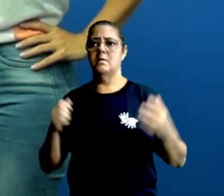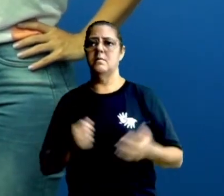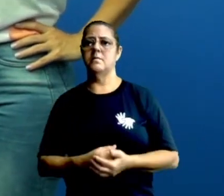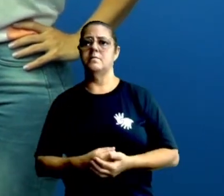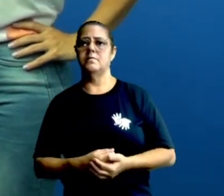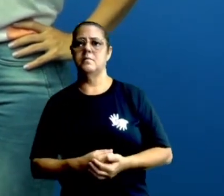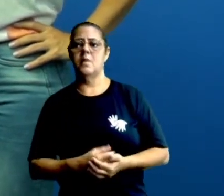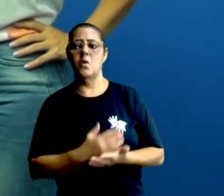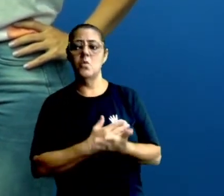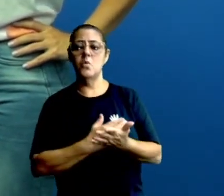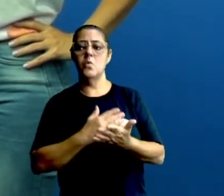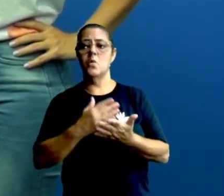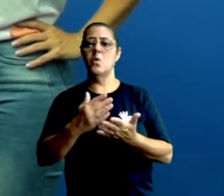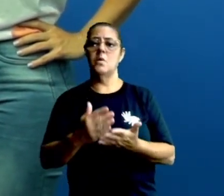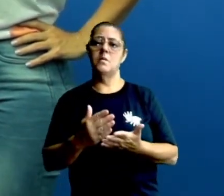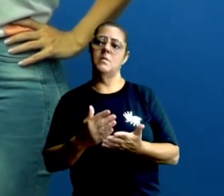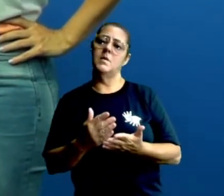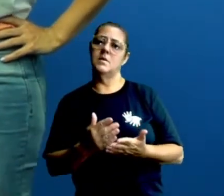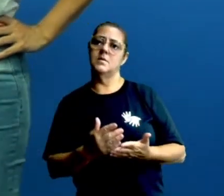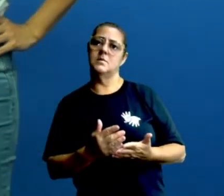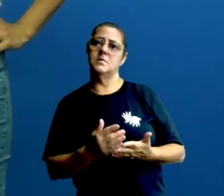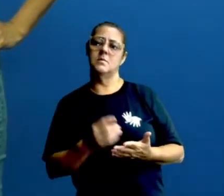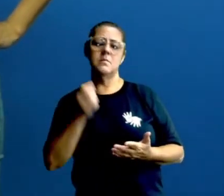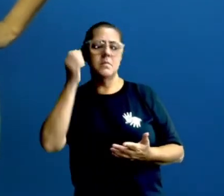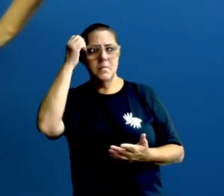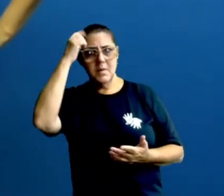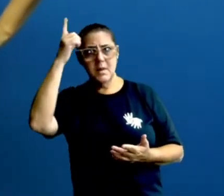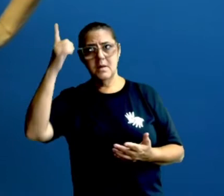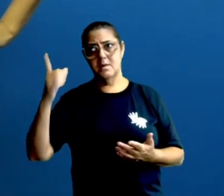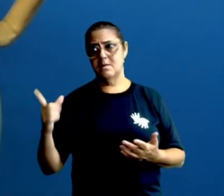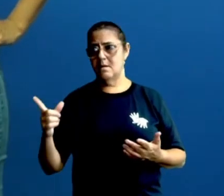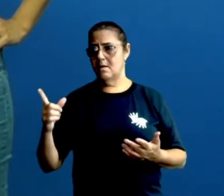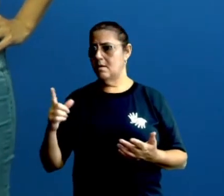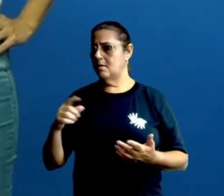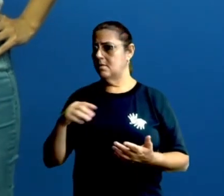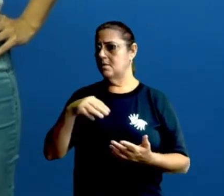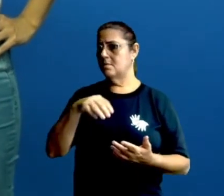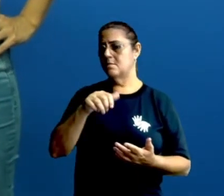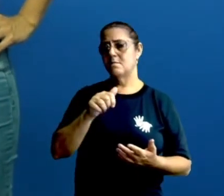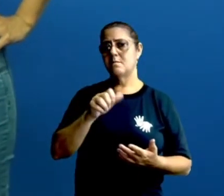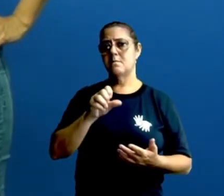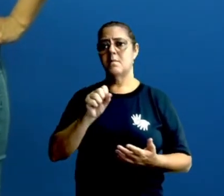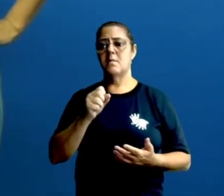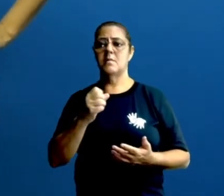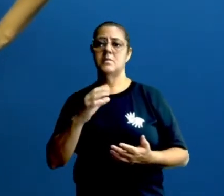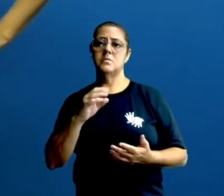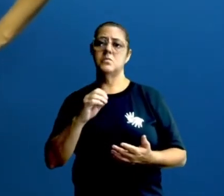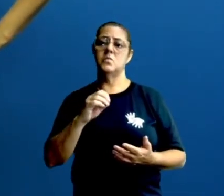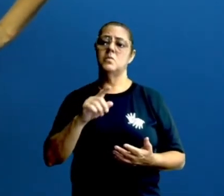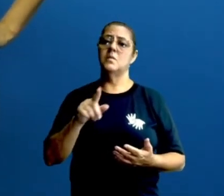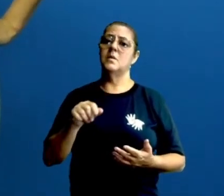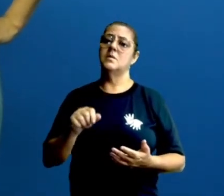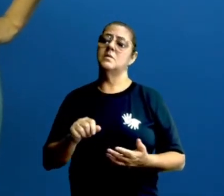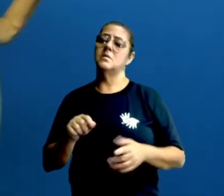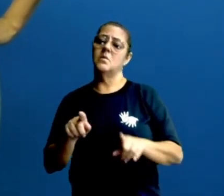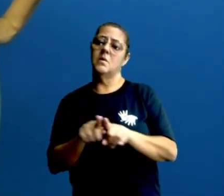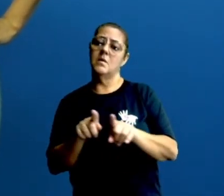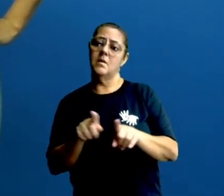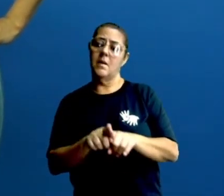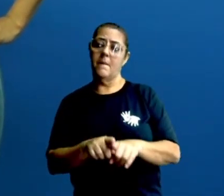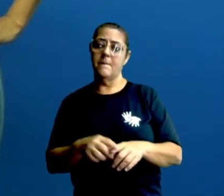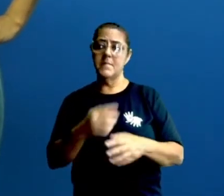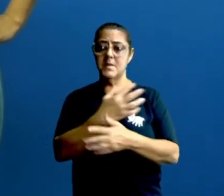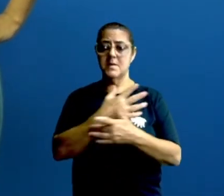Lá no início, influenciado pelas ideias maçônicas, por exemplo, a gente pode citar a cidade de Itambé como o